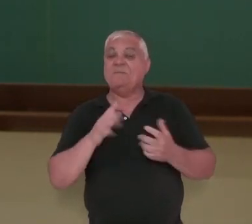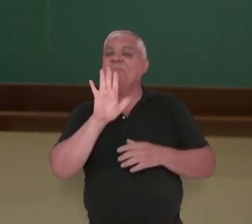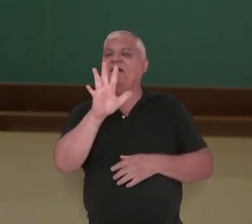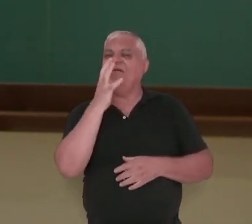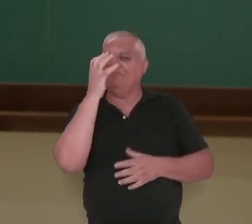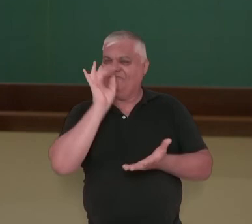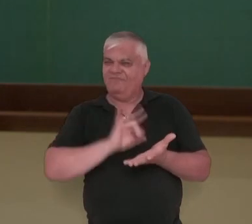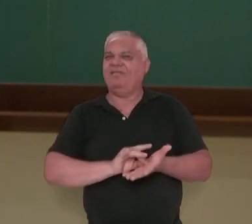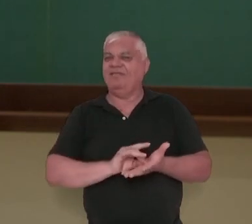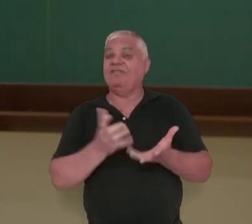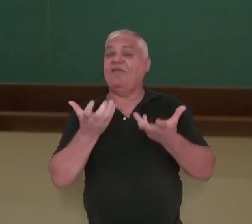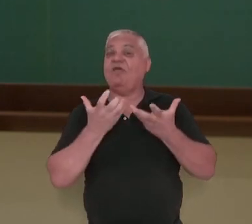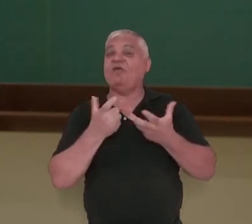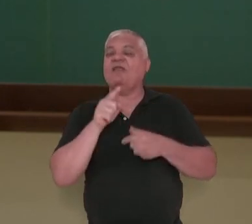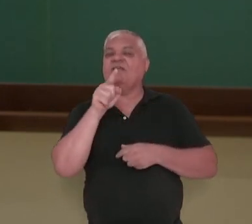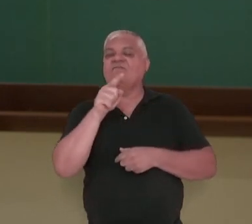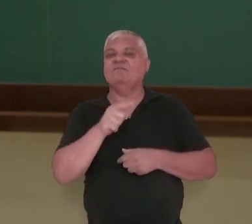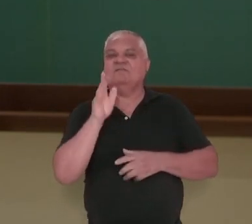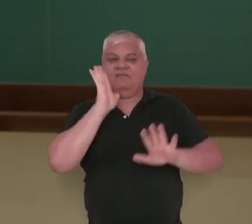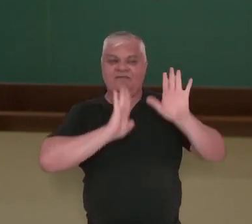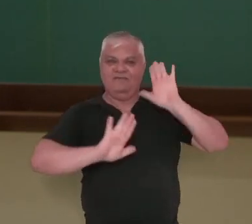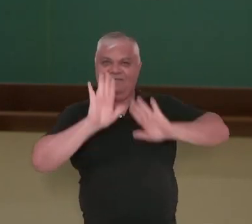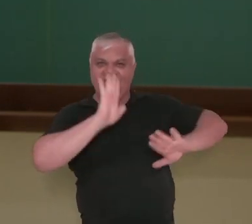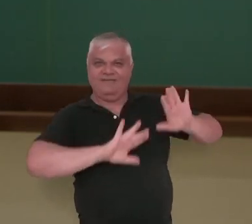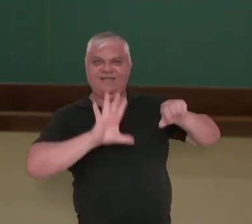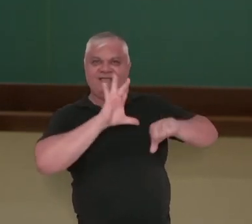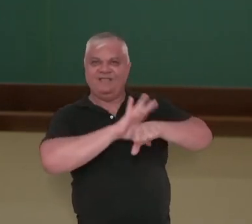sinceramente eu espero que você fique livre de todas as